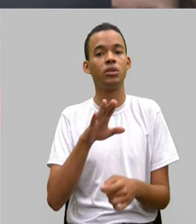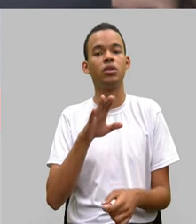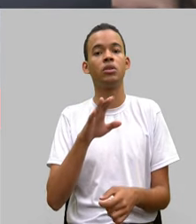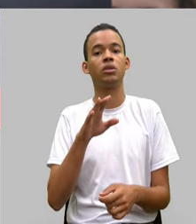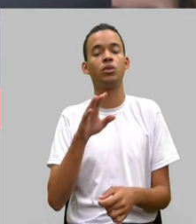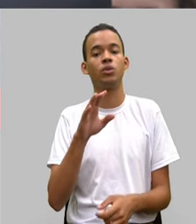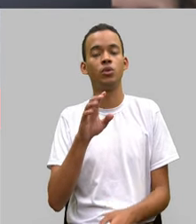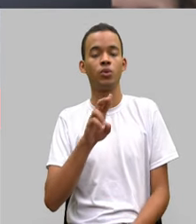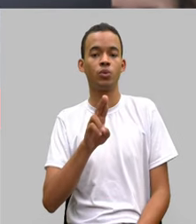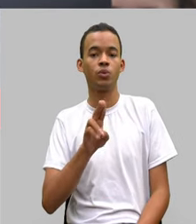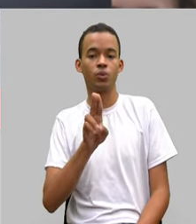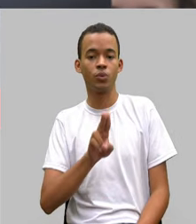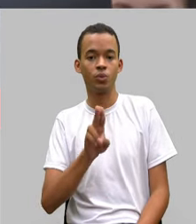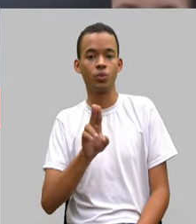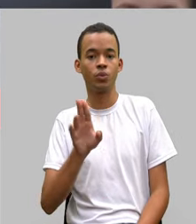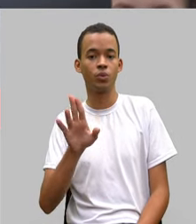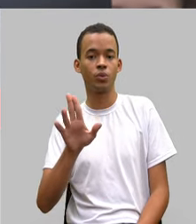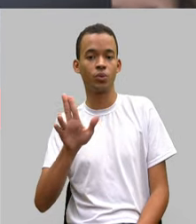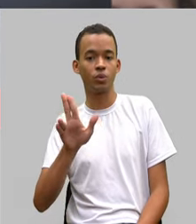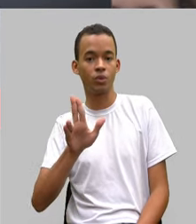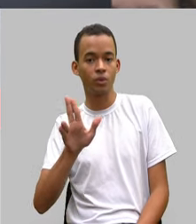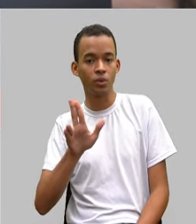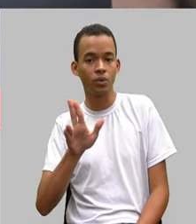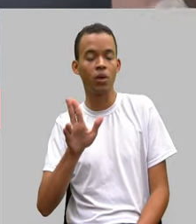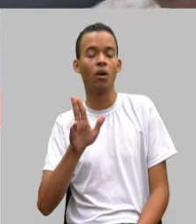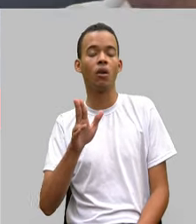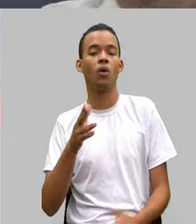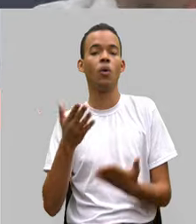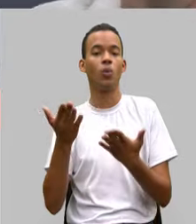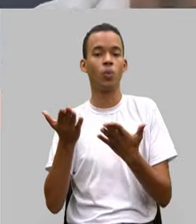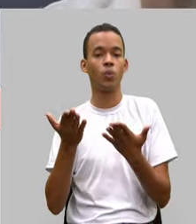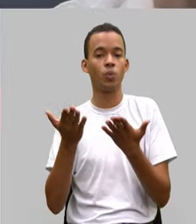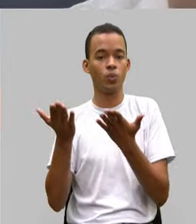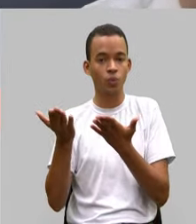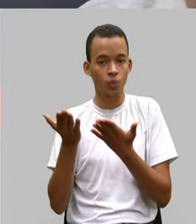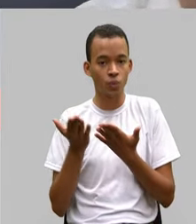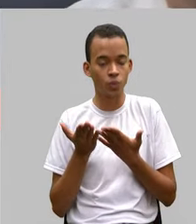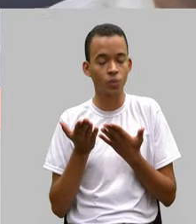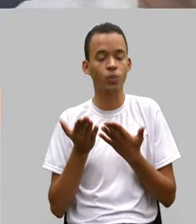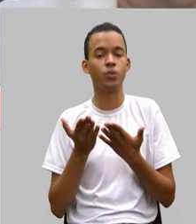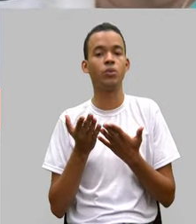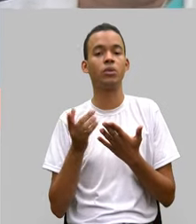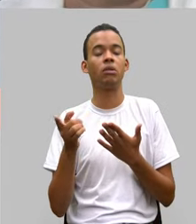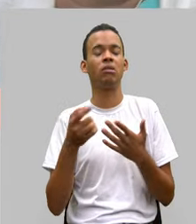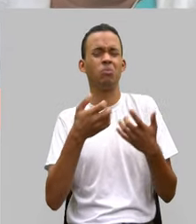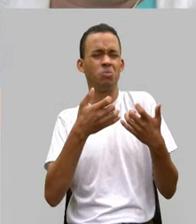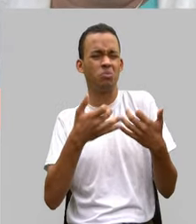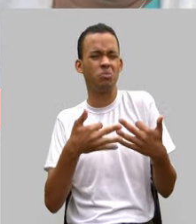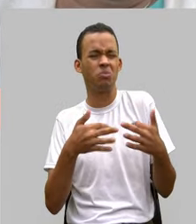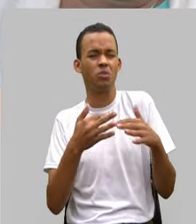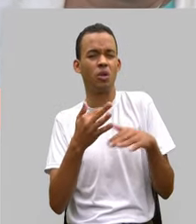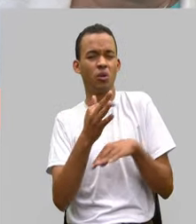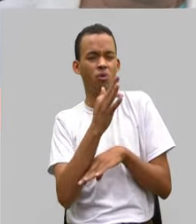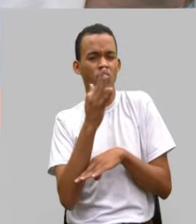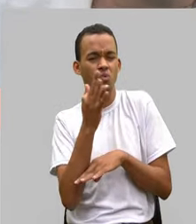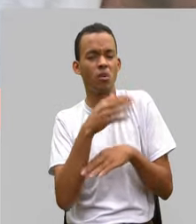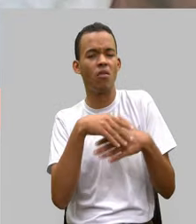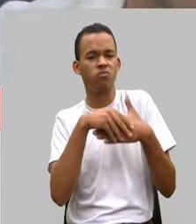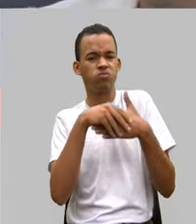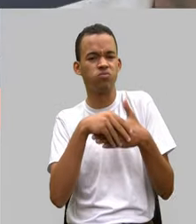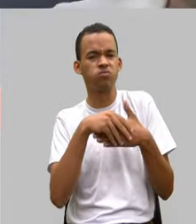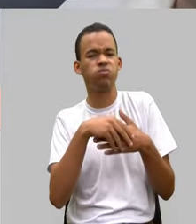doenças crônicas com cannabis para sua apresentação dispensada a formalidade das saudações